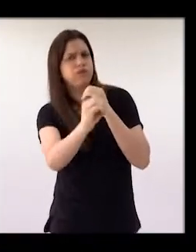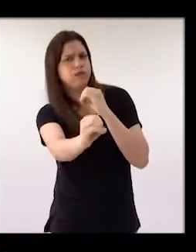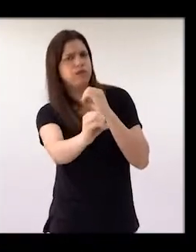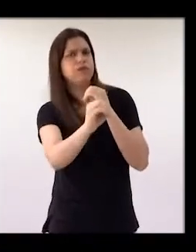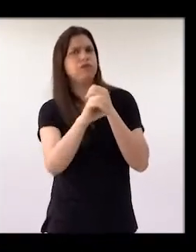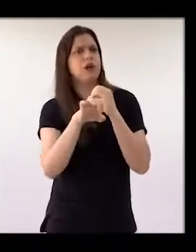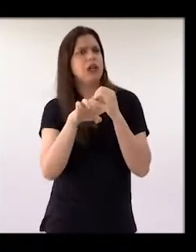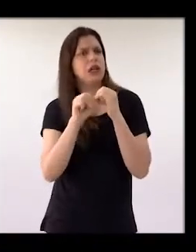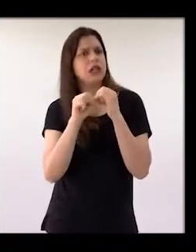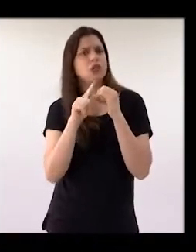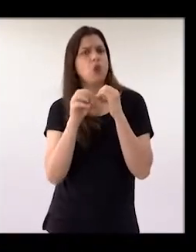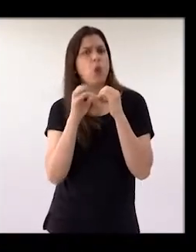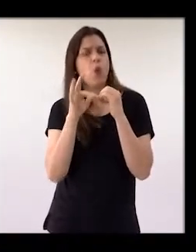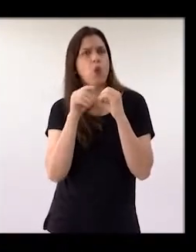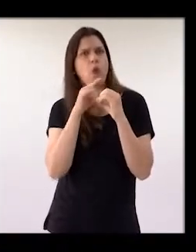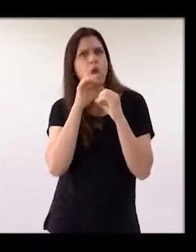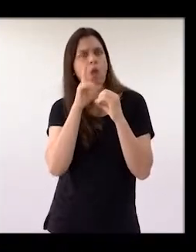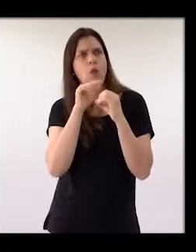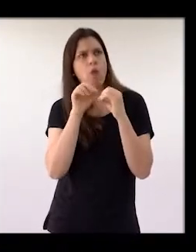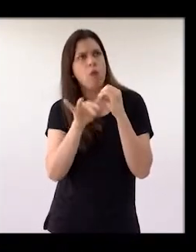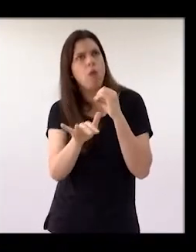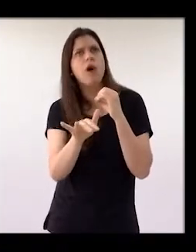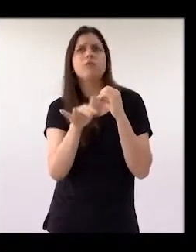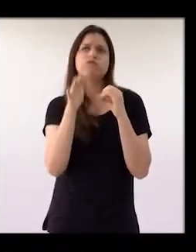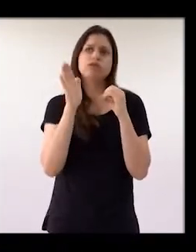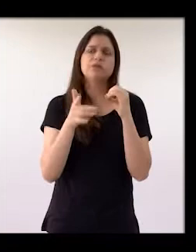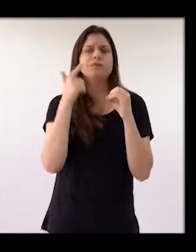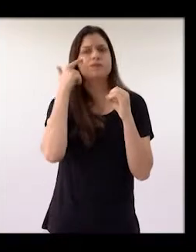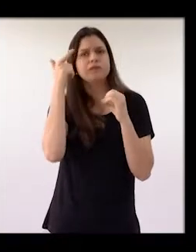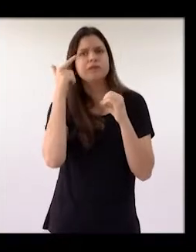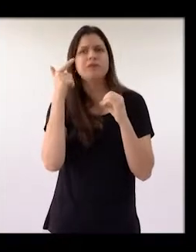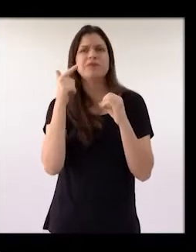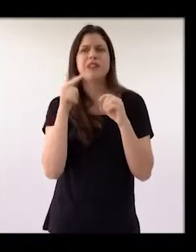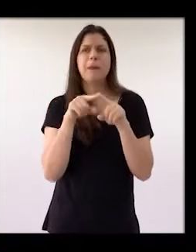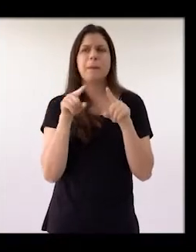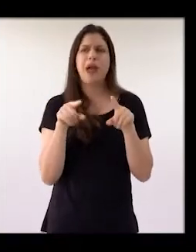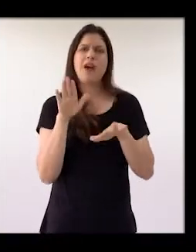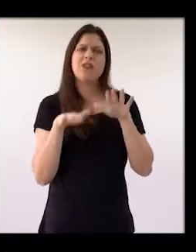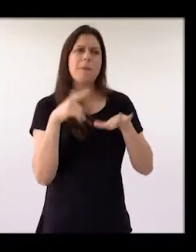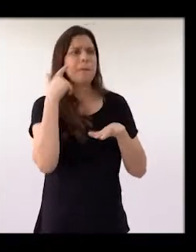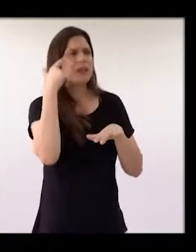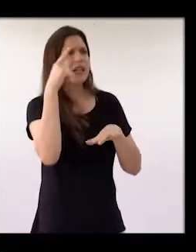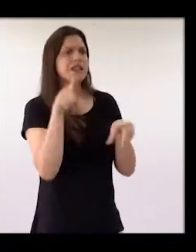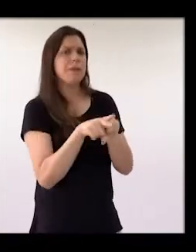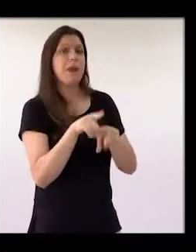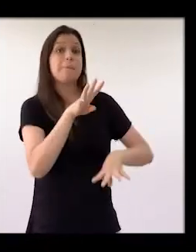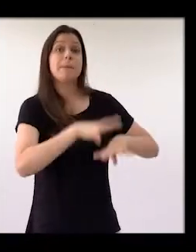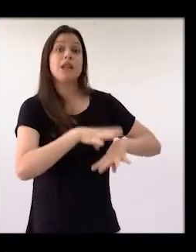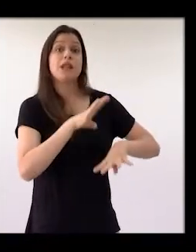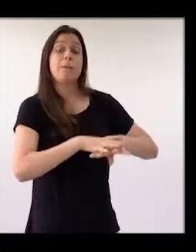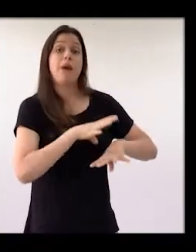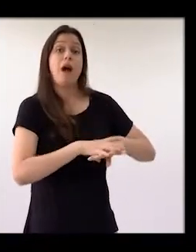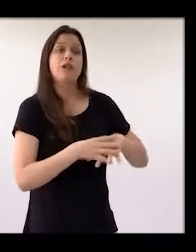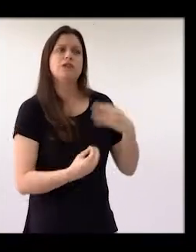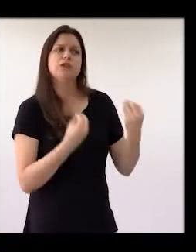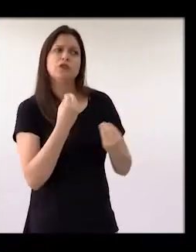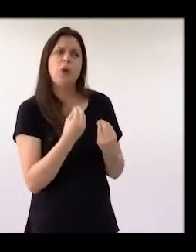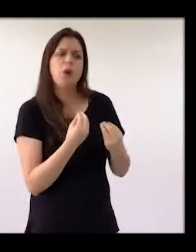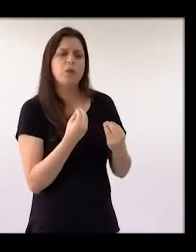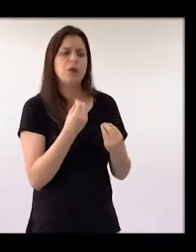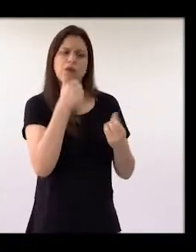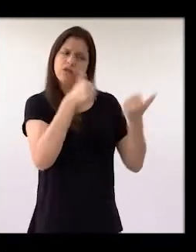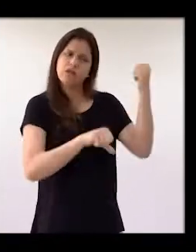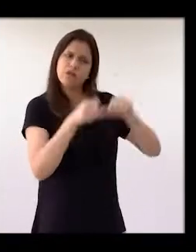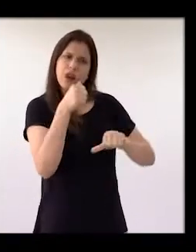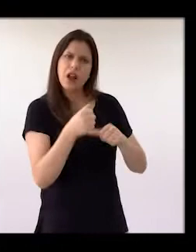certa forma. E comecei a puxar a parte matemática, né? A estatística, que às vezes não é bem colocada no nosso curso, de certa forma, de aplicável.